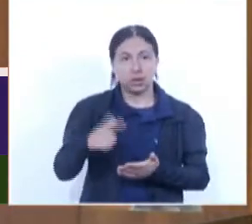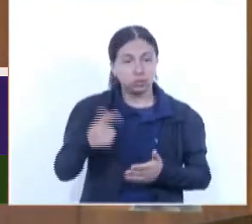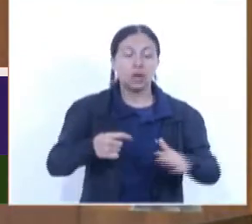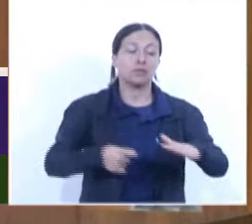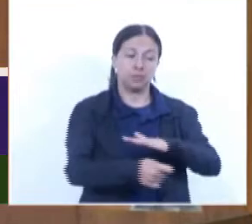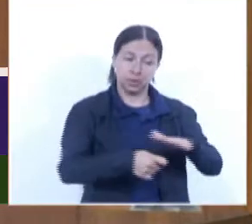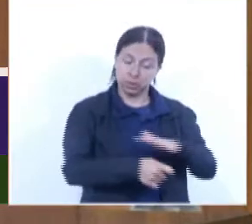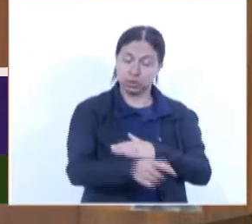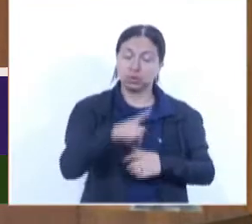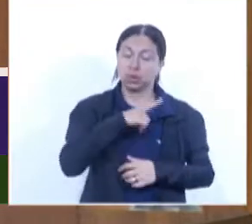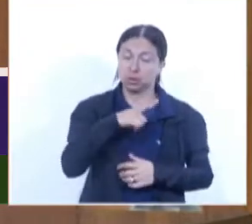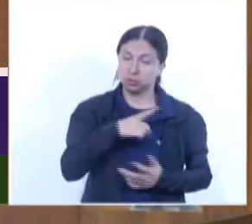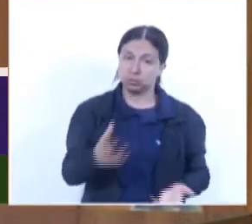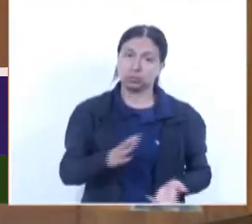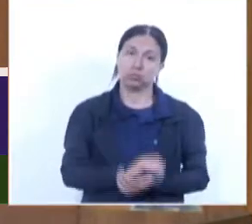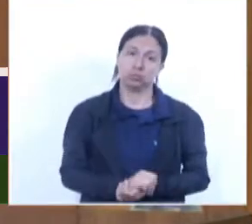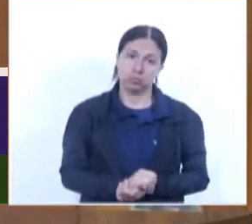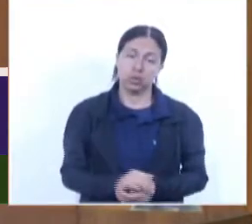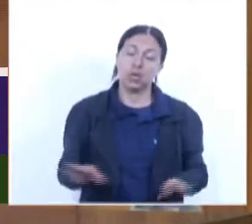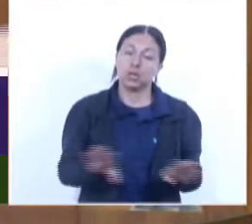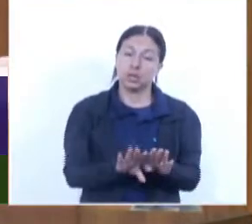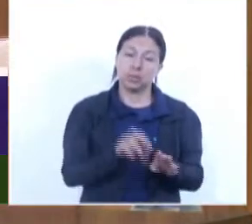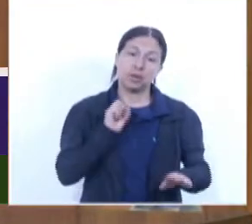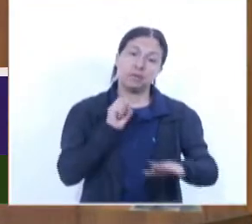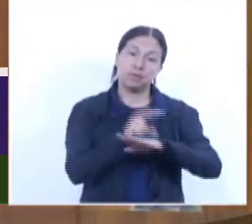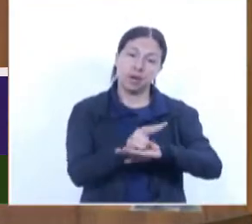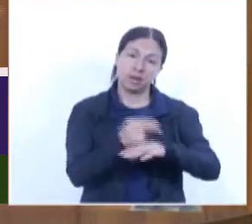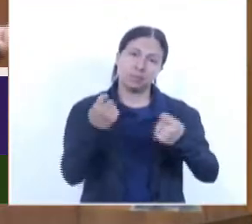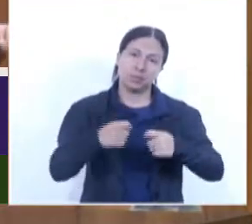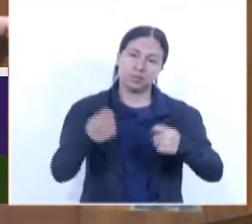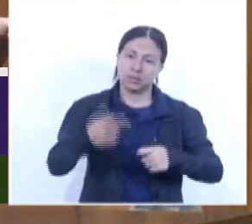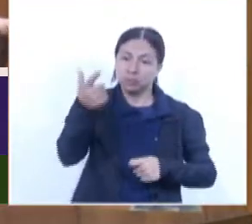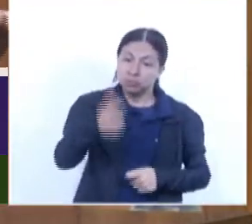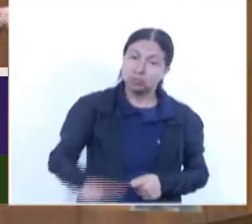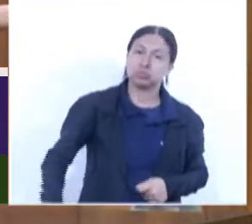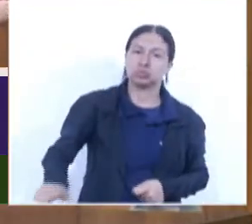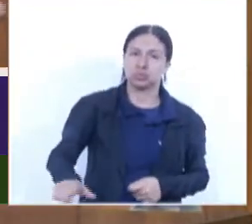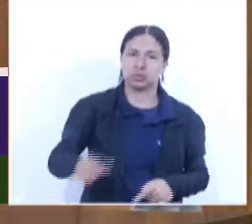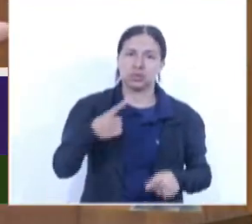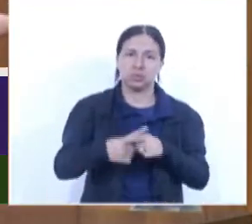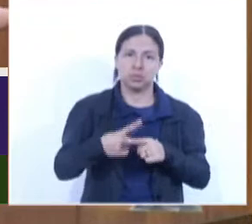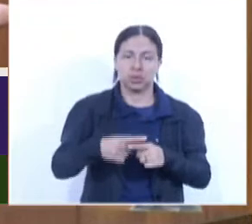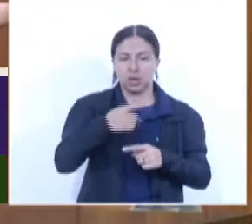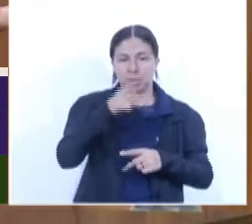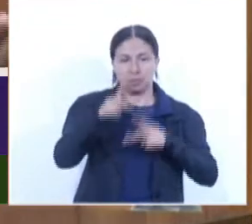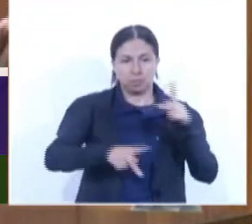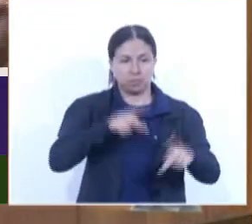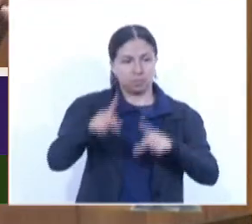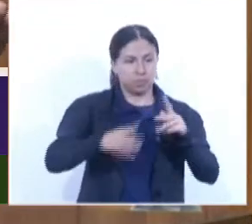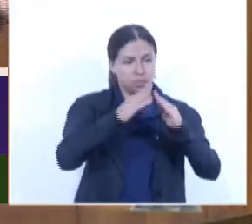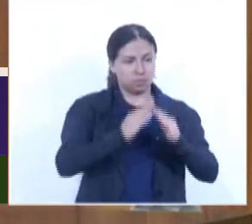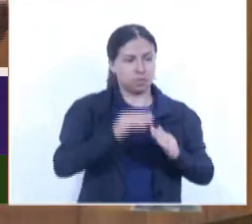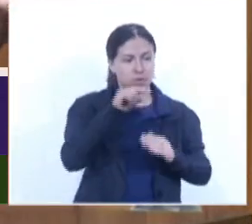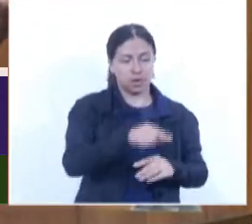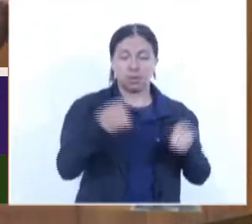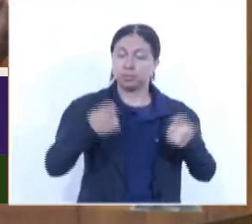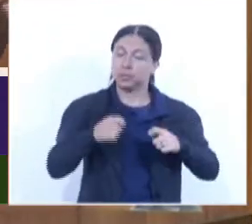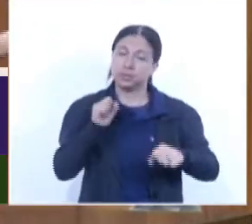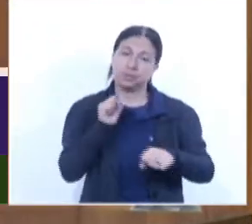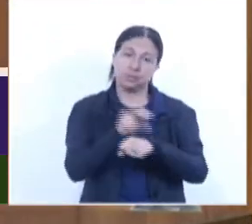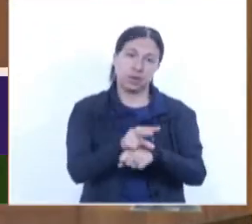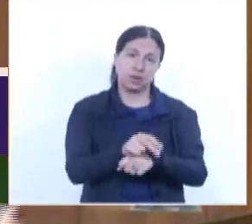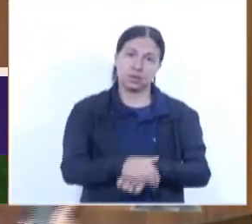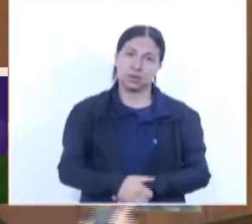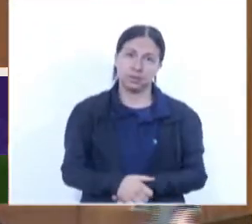aumente as vagas também porque toda a população naquela região precisa de vagas e as mães Principalmente